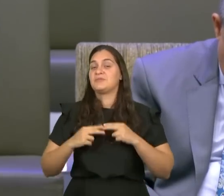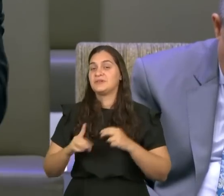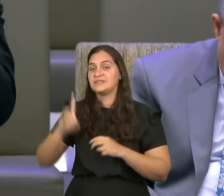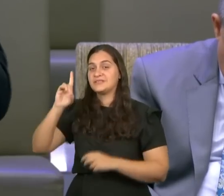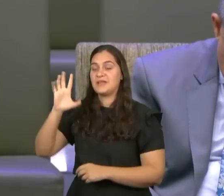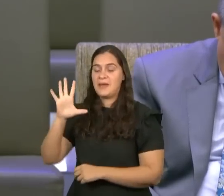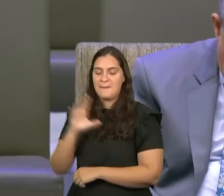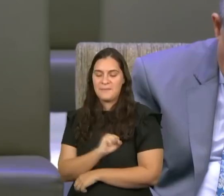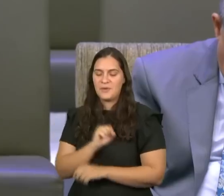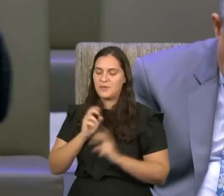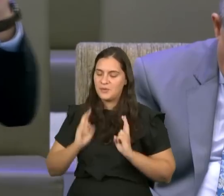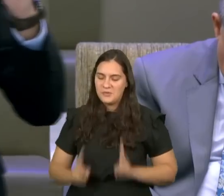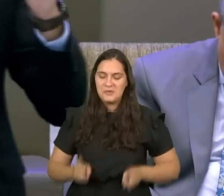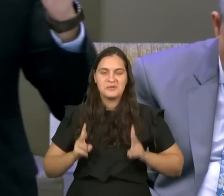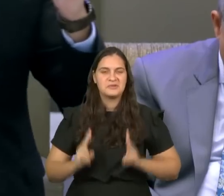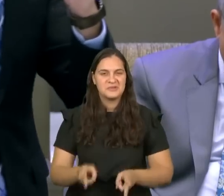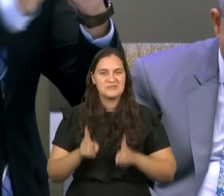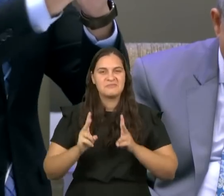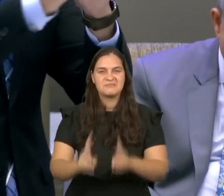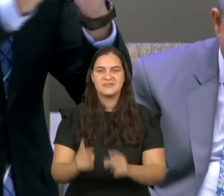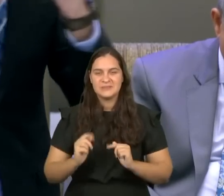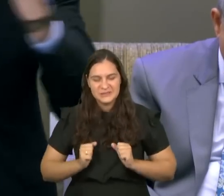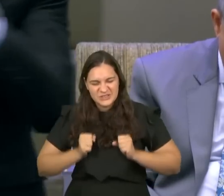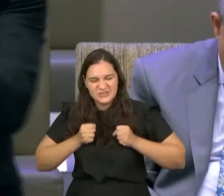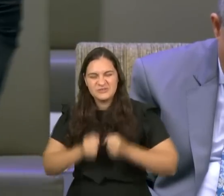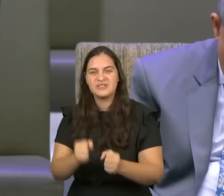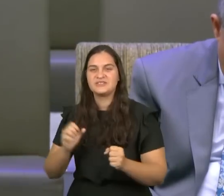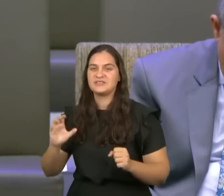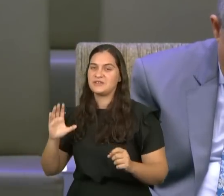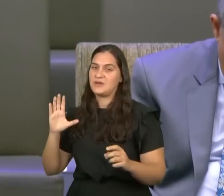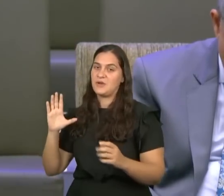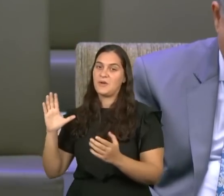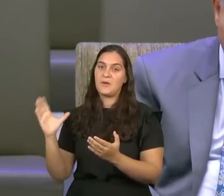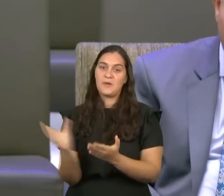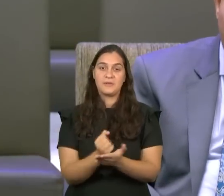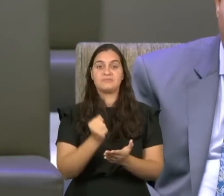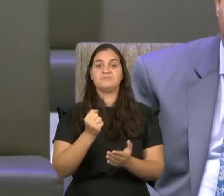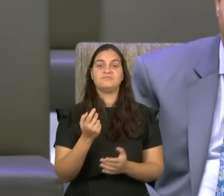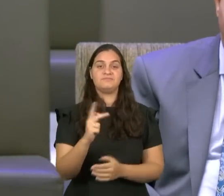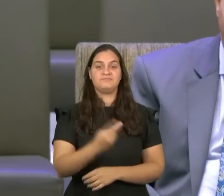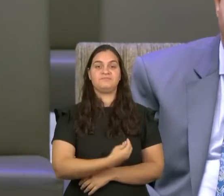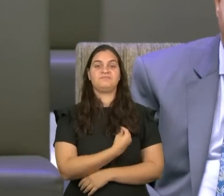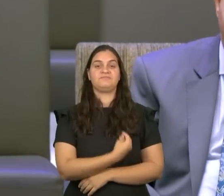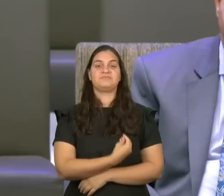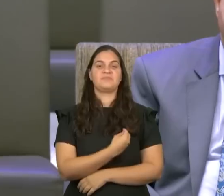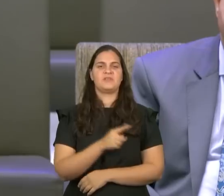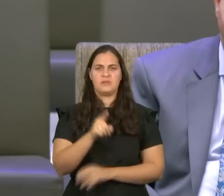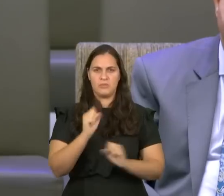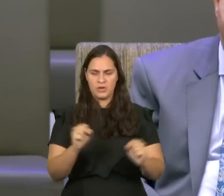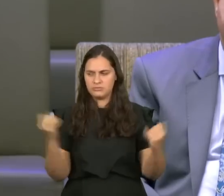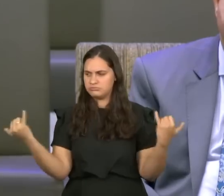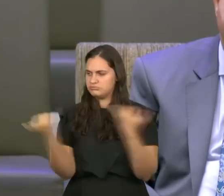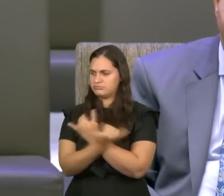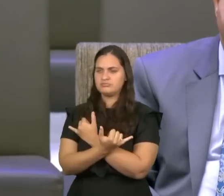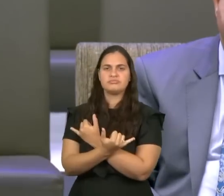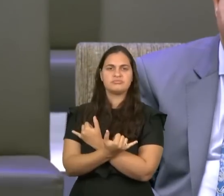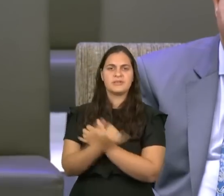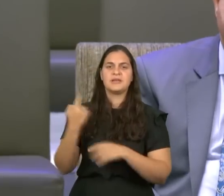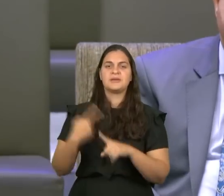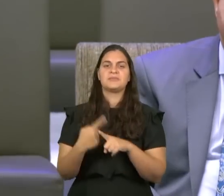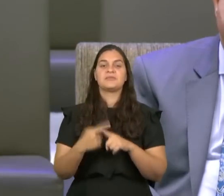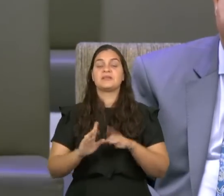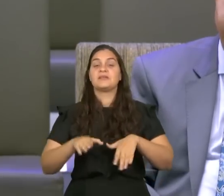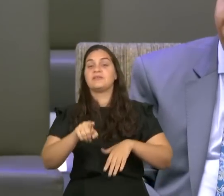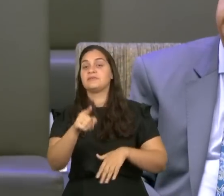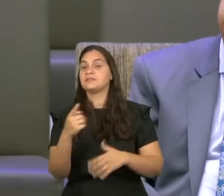por ti porque Jesus não vai desistir de você você pode dizer para quem está do seu lado porque talvez você esteja